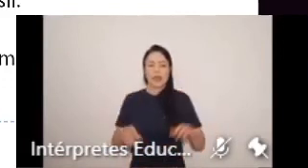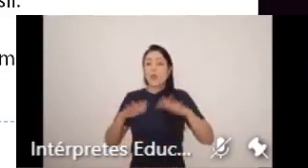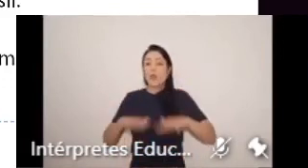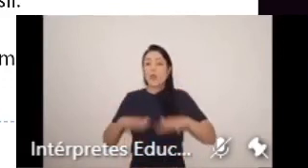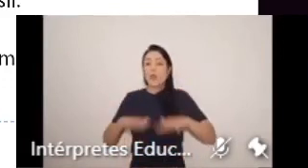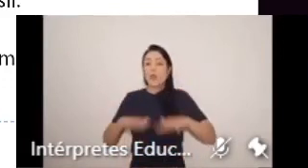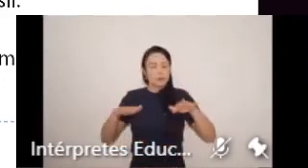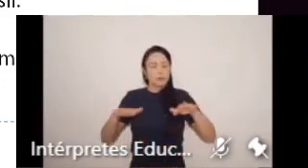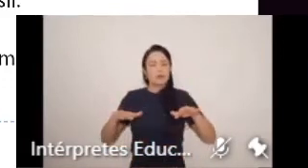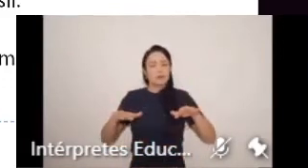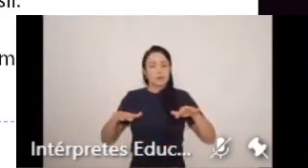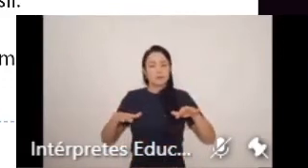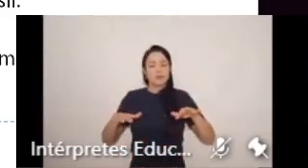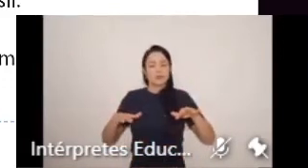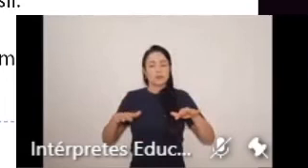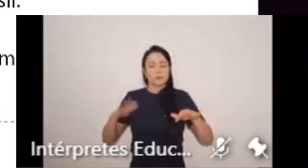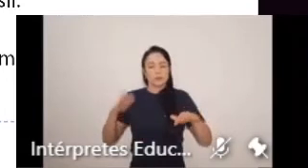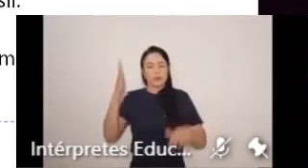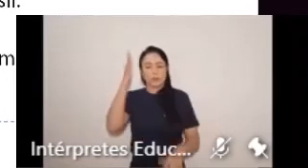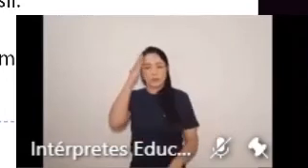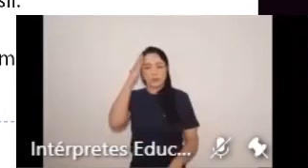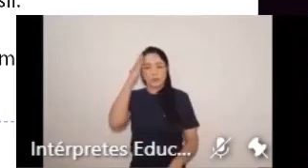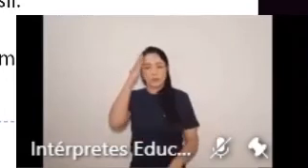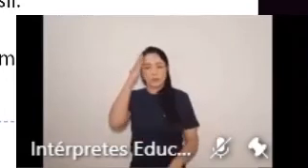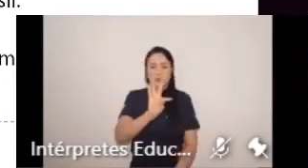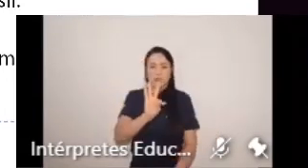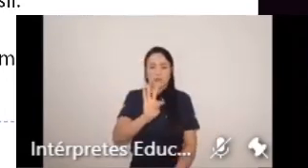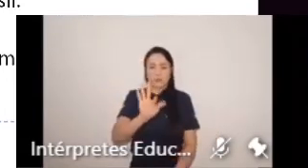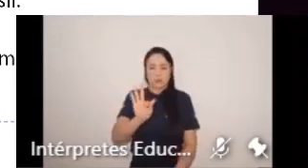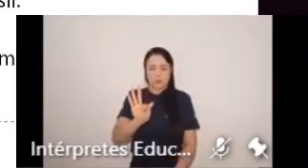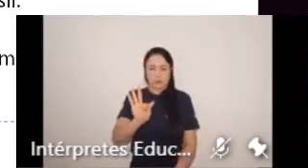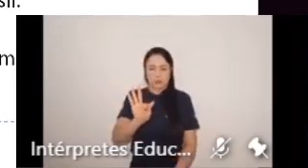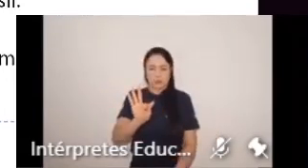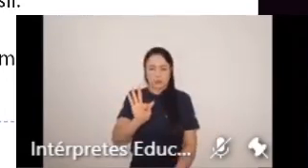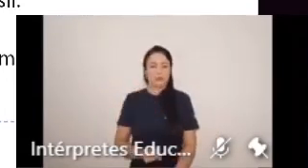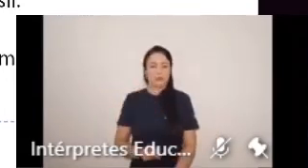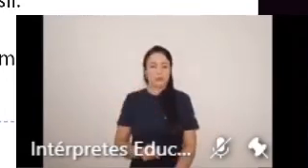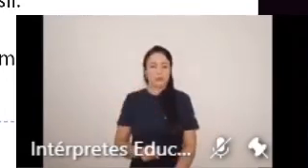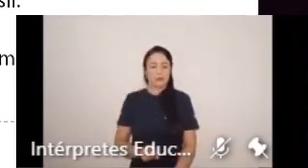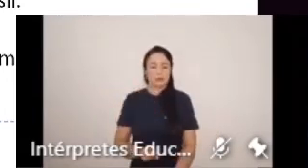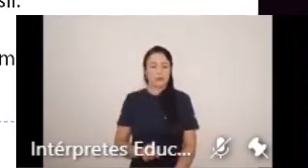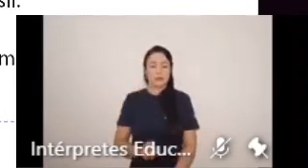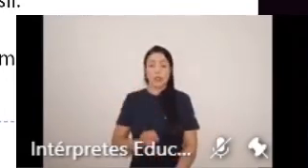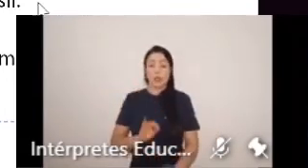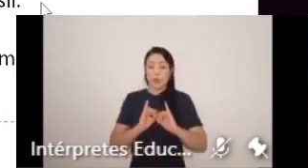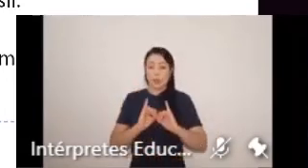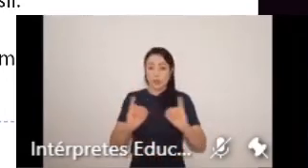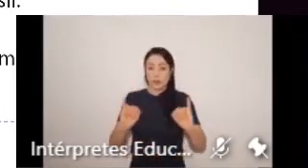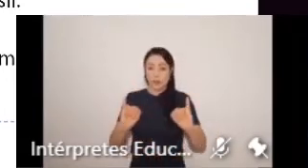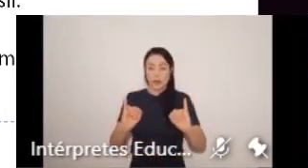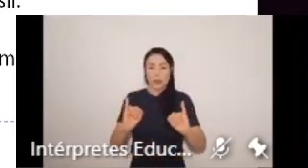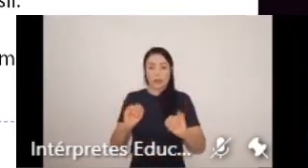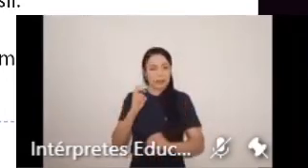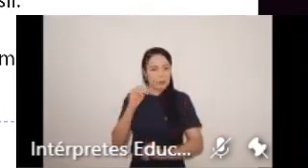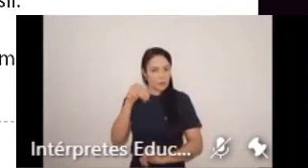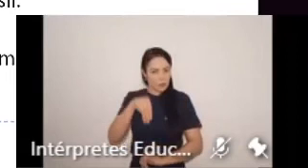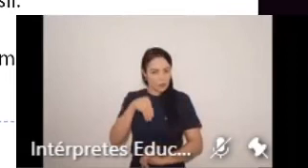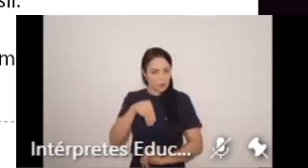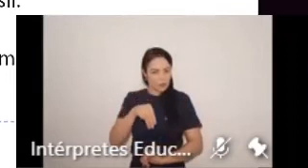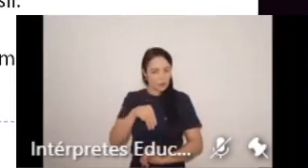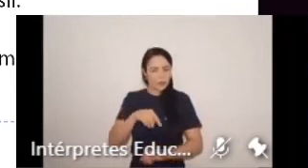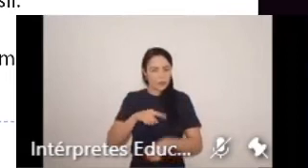pelo Supremo Tribunal Federal. Daniela, só para informá-la de que restam 5 minutos, tá